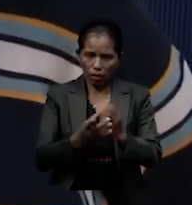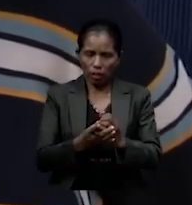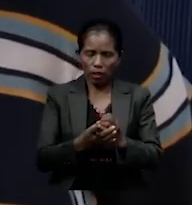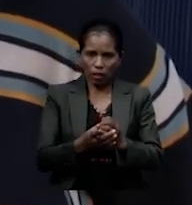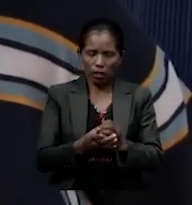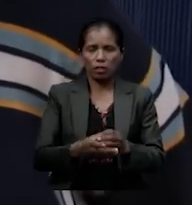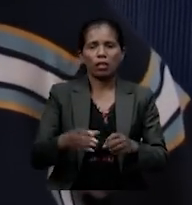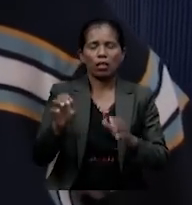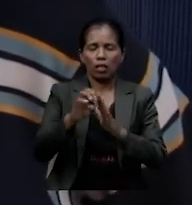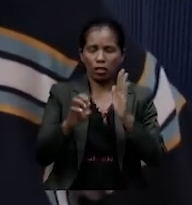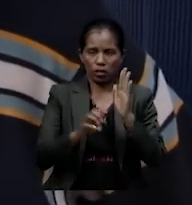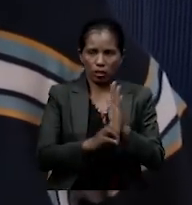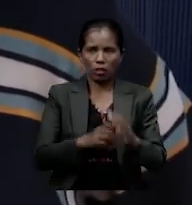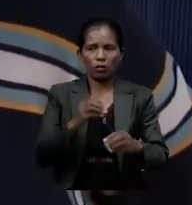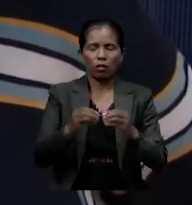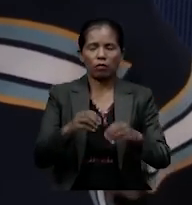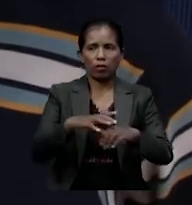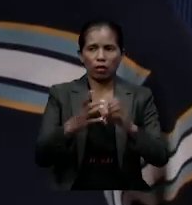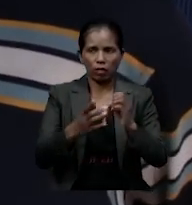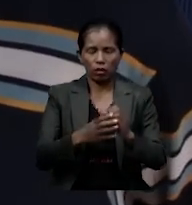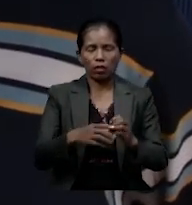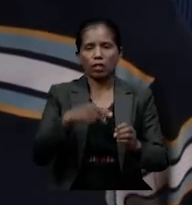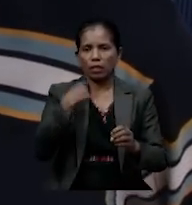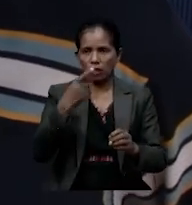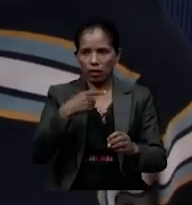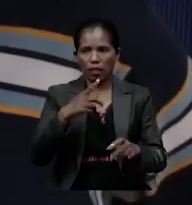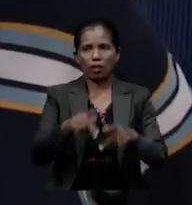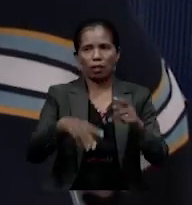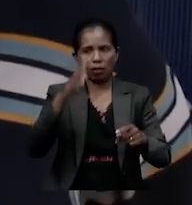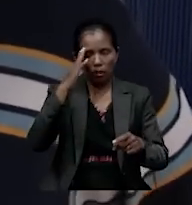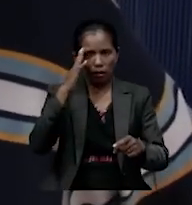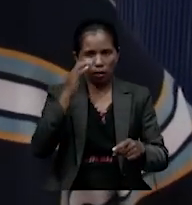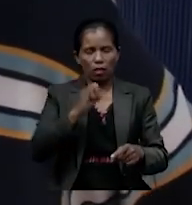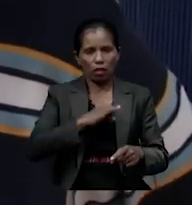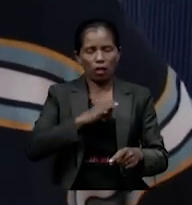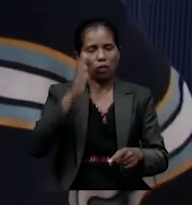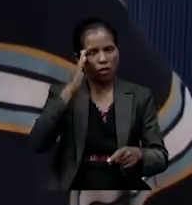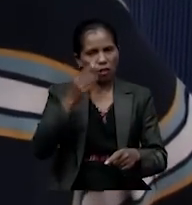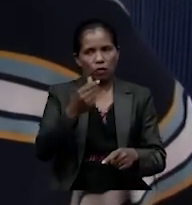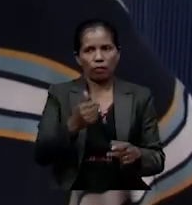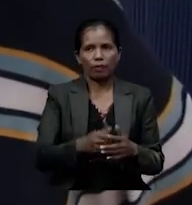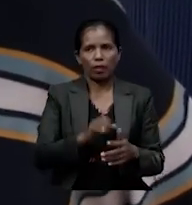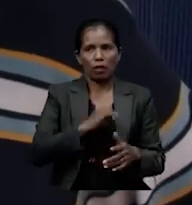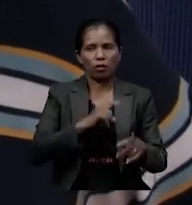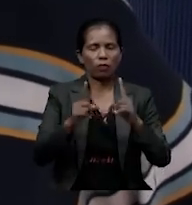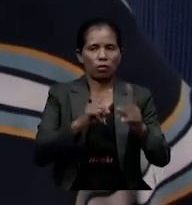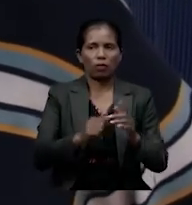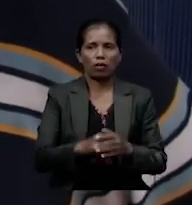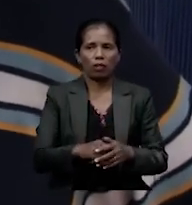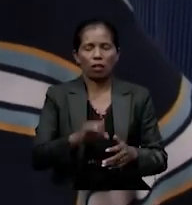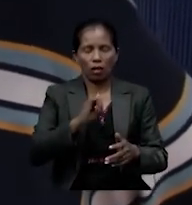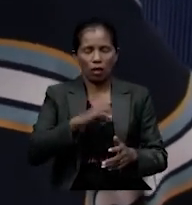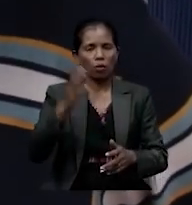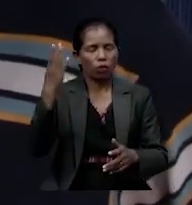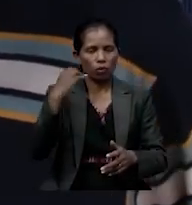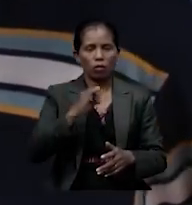Cronologia. Quando a rai não é nai, né? É mais tênue que é mais ia, mas how há tênue o tua ali. Ao lá para conta, mas how quanto boa tênue bem que o